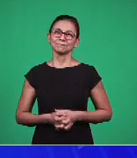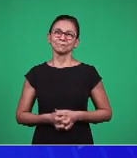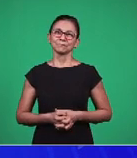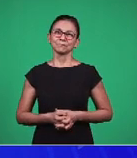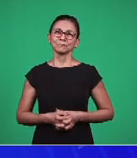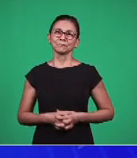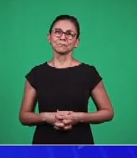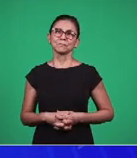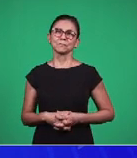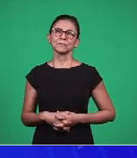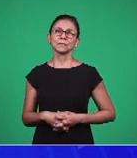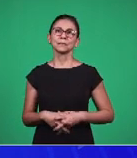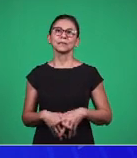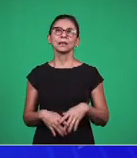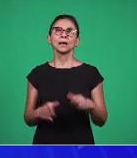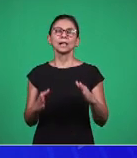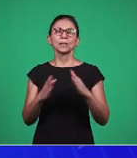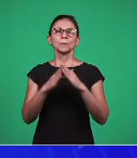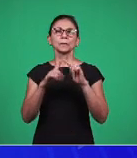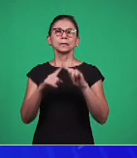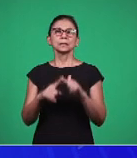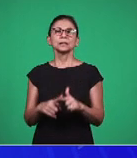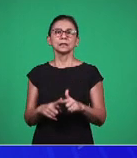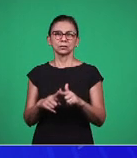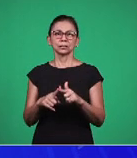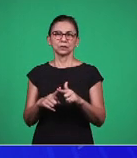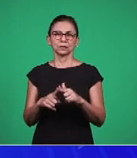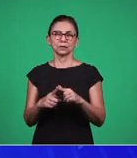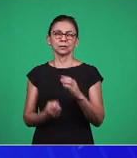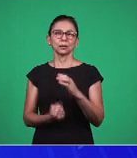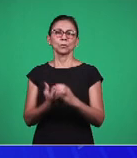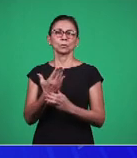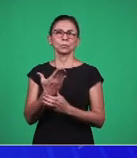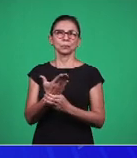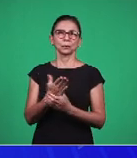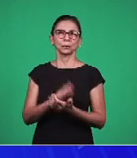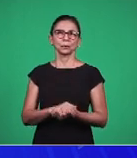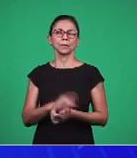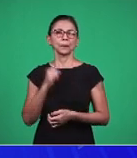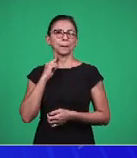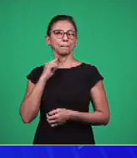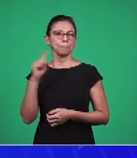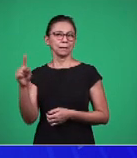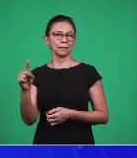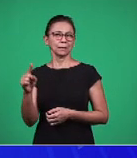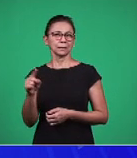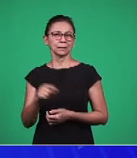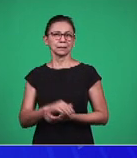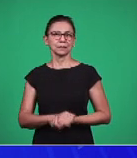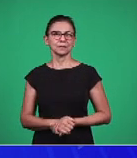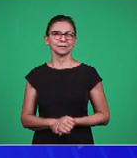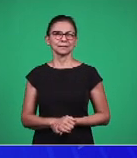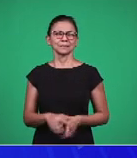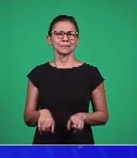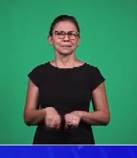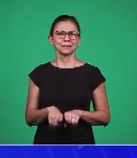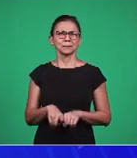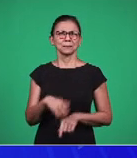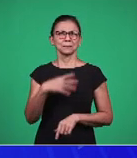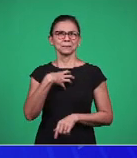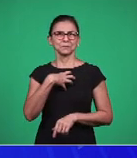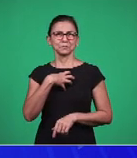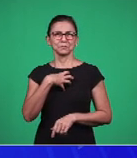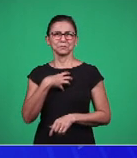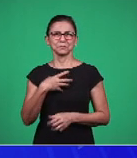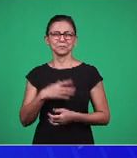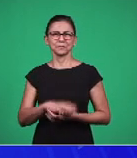templo no bairro de Minas Gerais, na cidade de Eunápolis, na Bahia. Assim, meus irmãos,